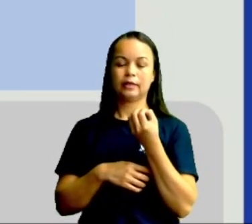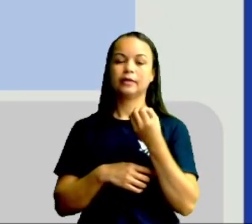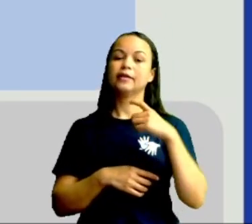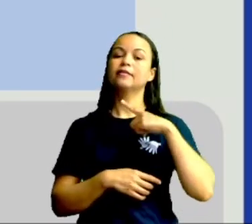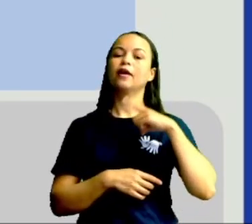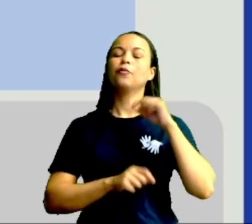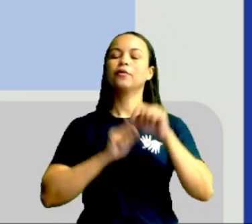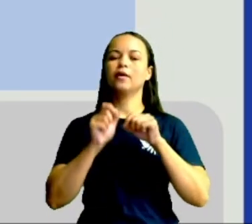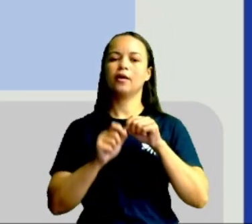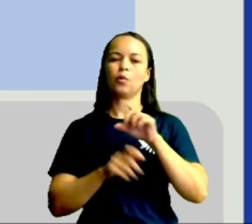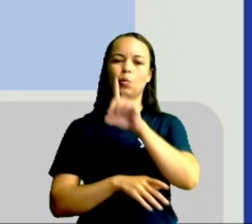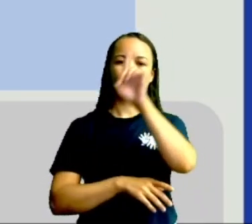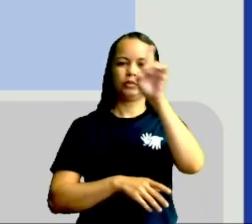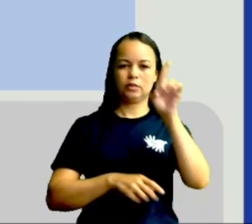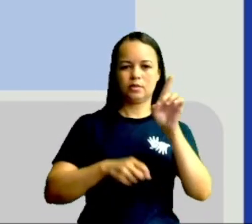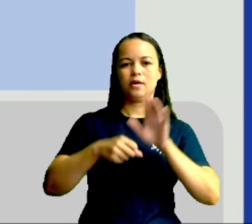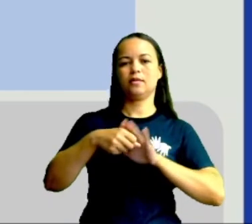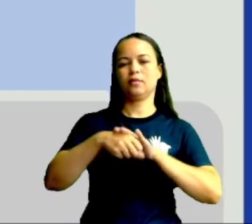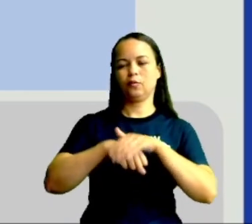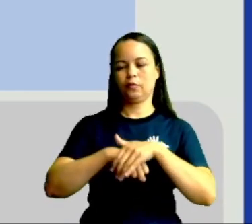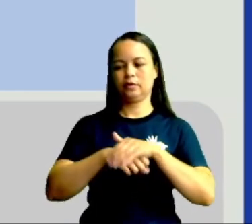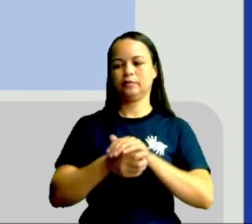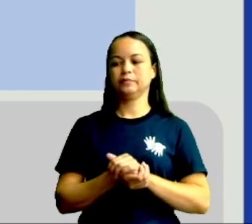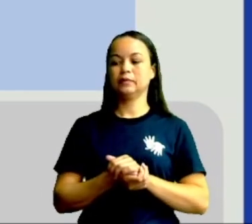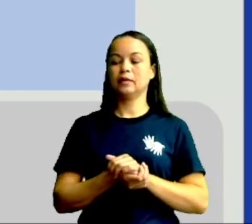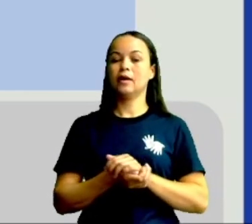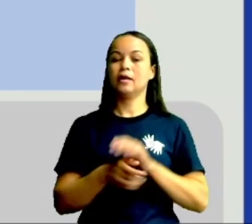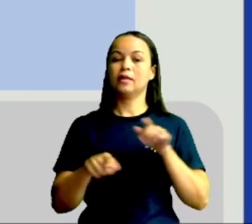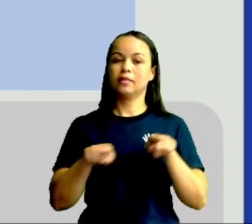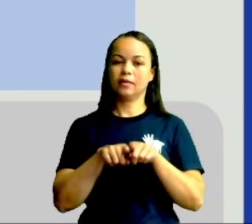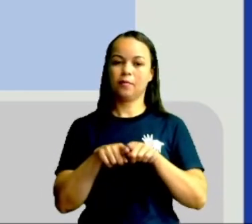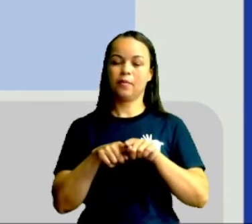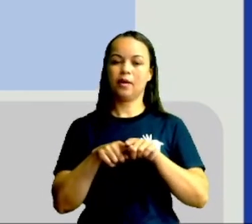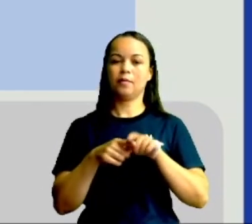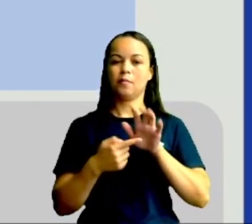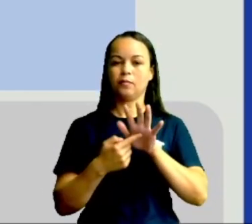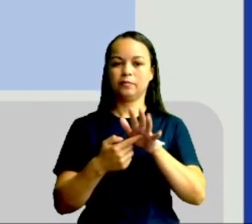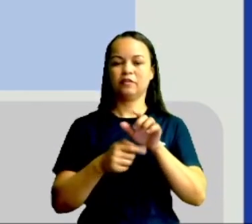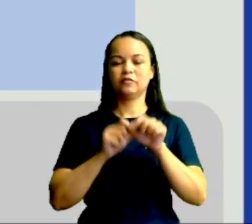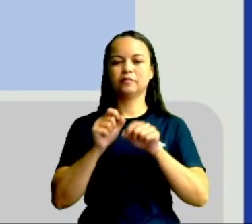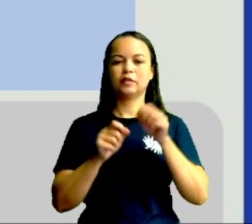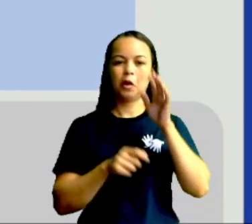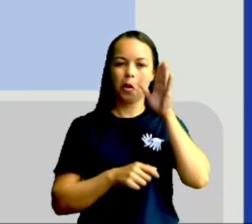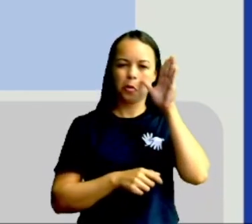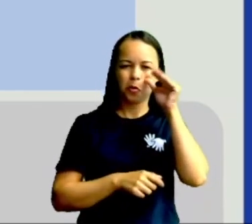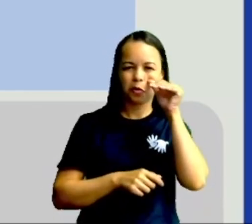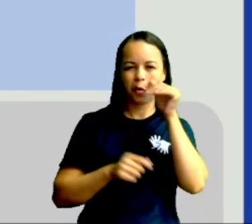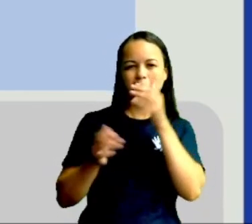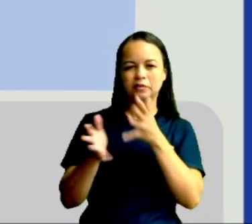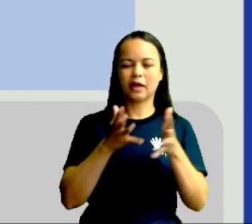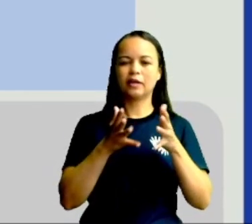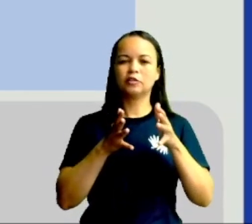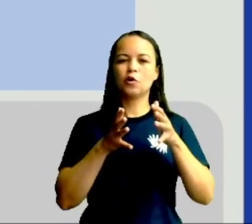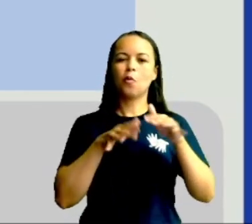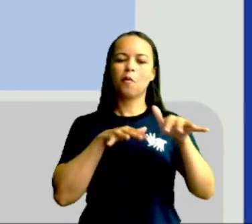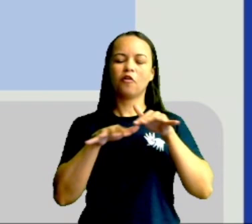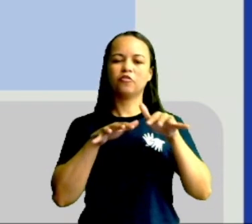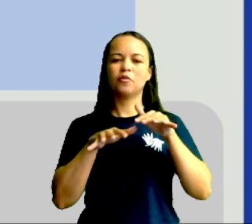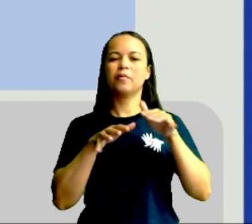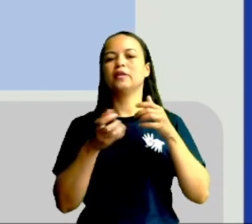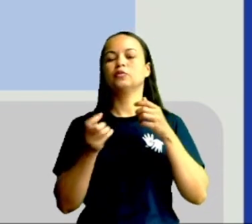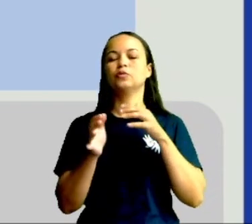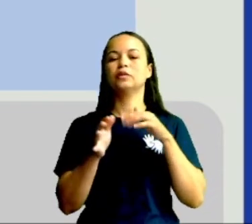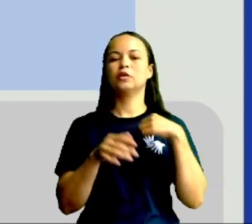dia e a noite. E trouxemos a curiosidade, né, quais os movimentos que o nosso planeta